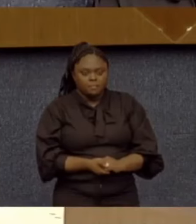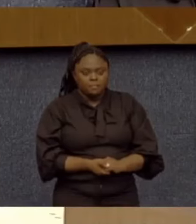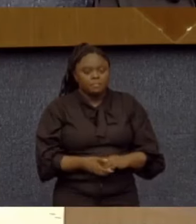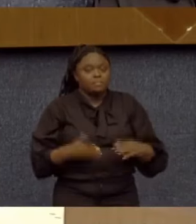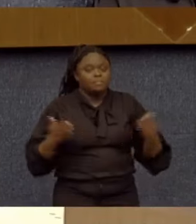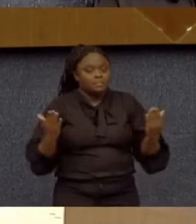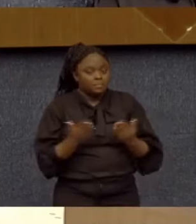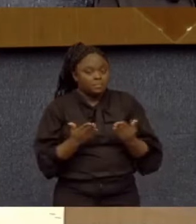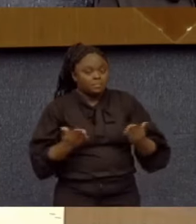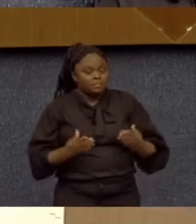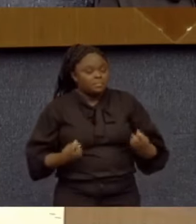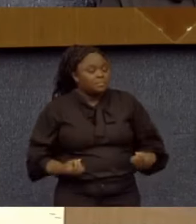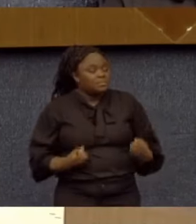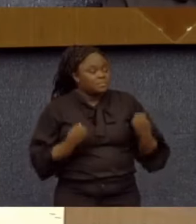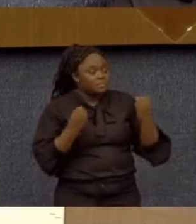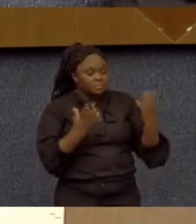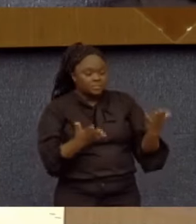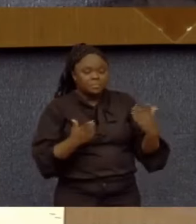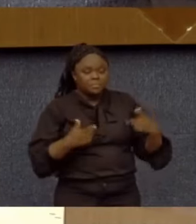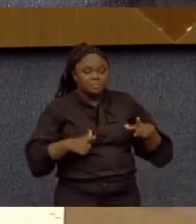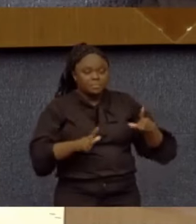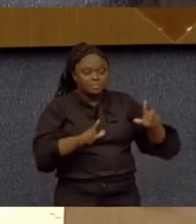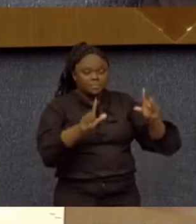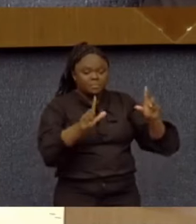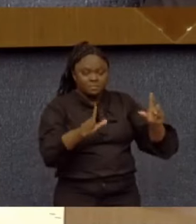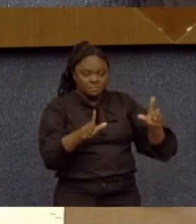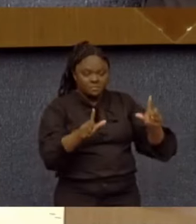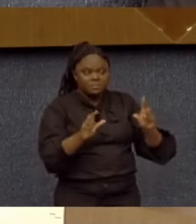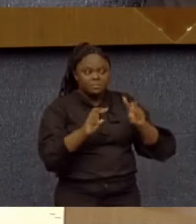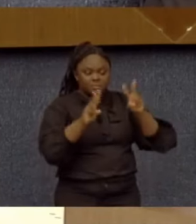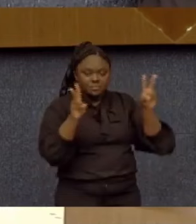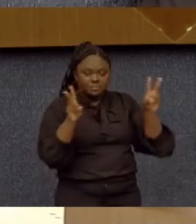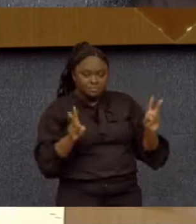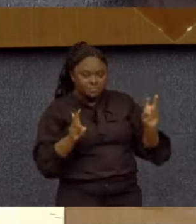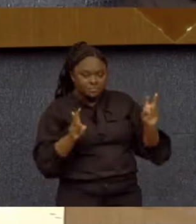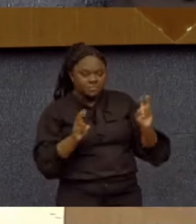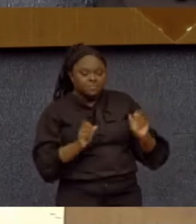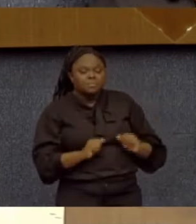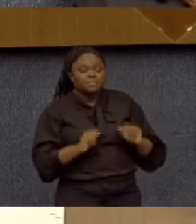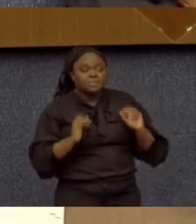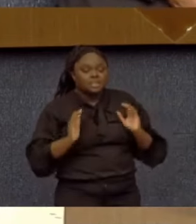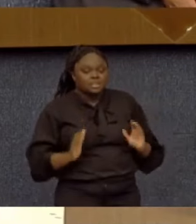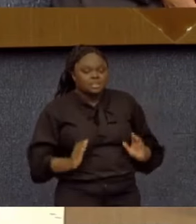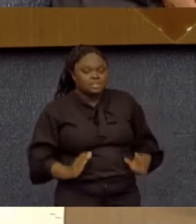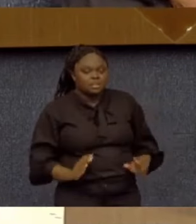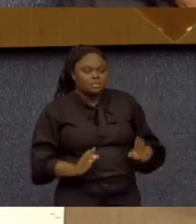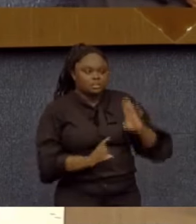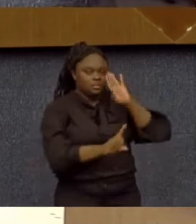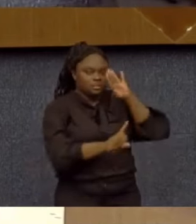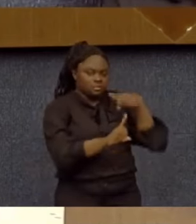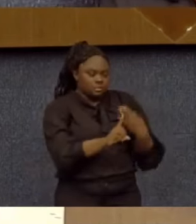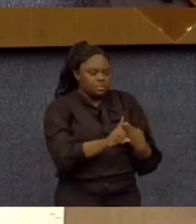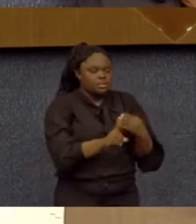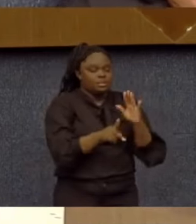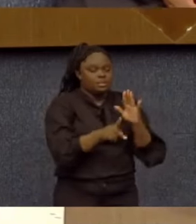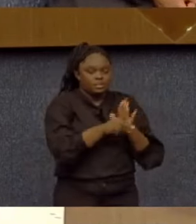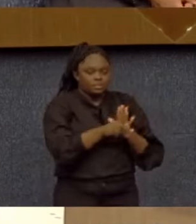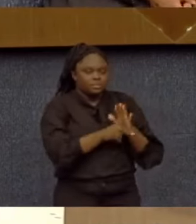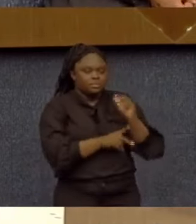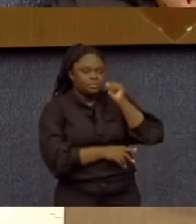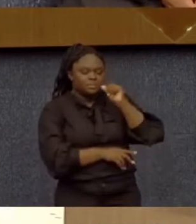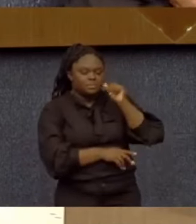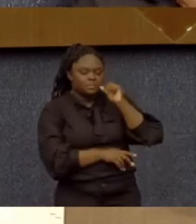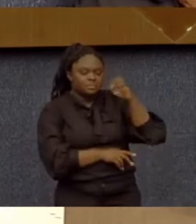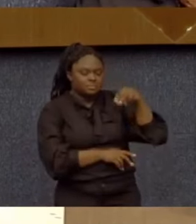Passamos à entrega do pergaminho de concessão do título de cidadania honorária destinado à senhora Magda